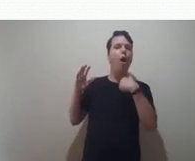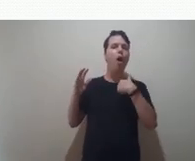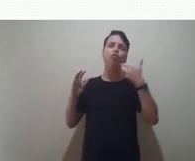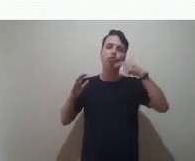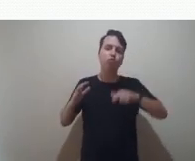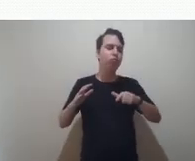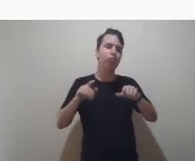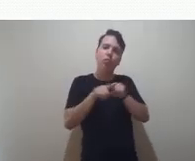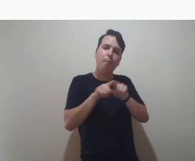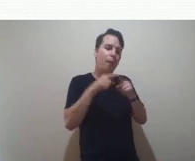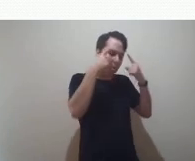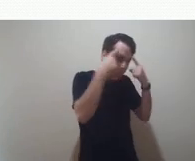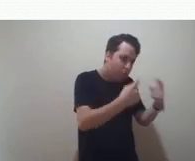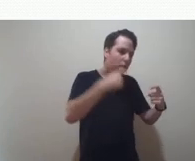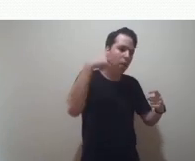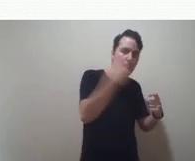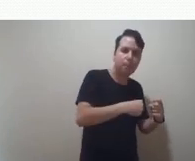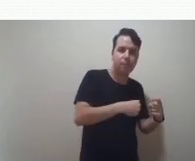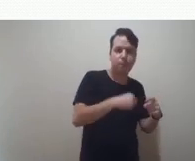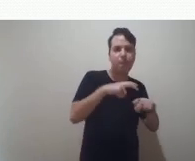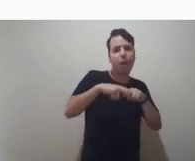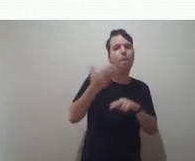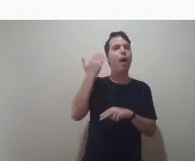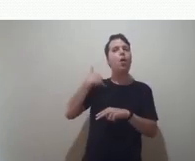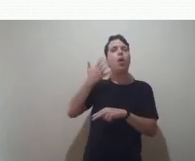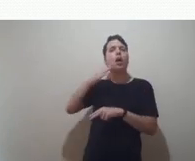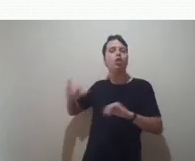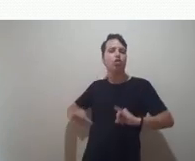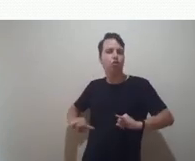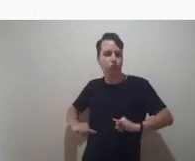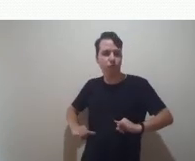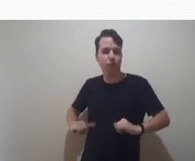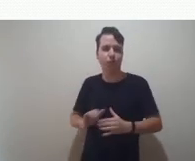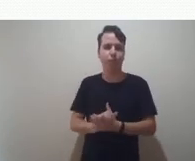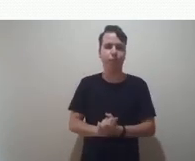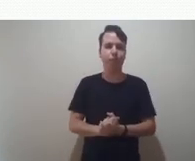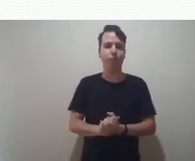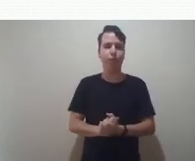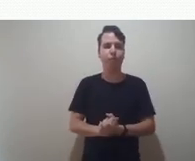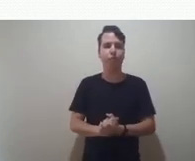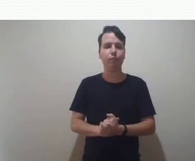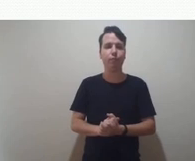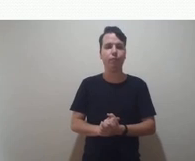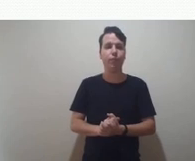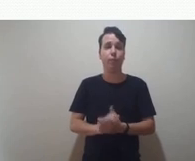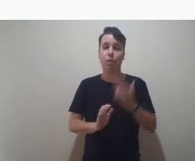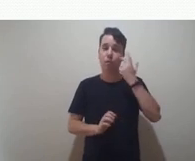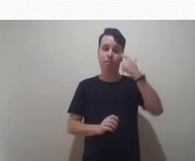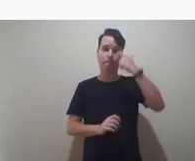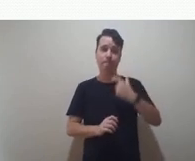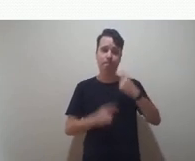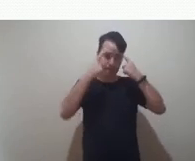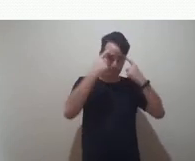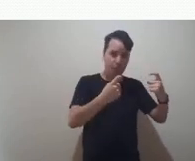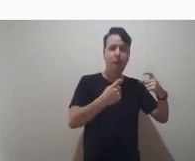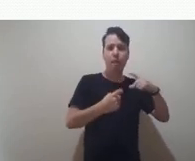foi muitas vezes direcionado a eles quando eles eram crianças. Então, esses